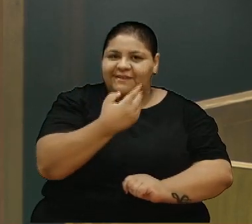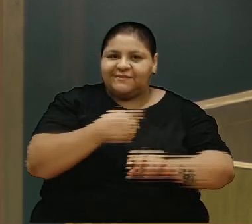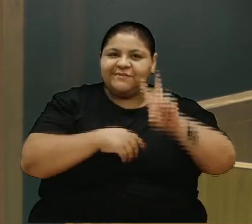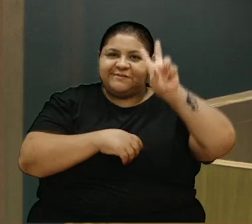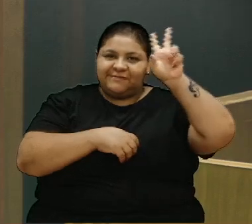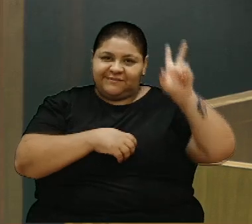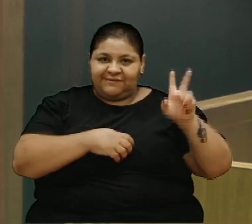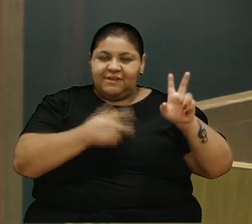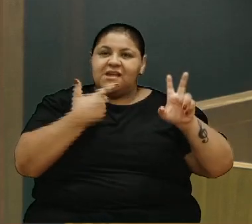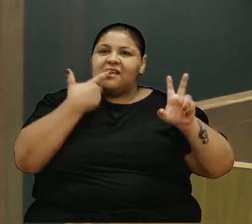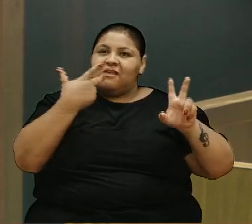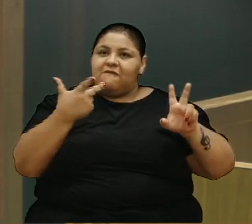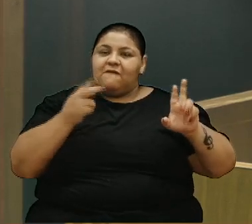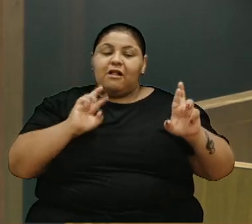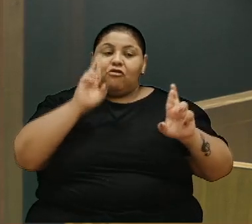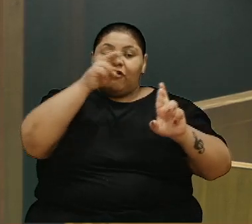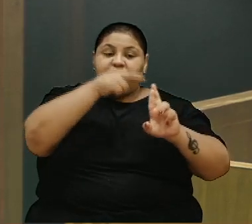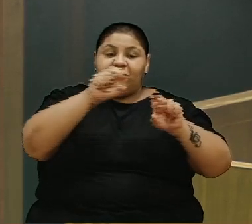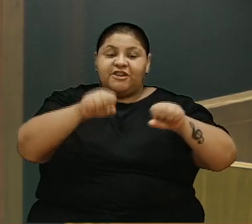aqui de Caxias do Sul.